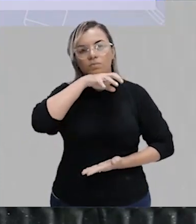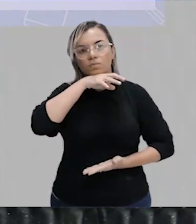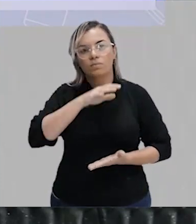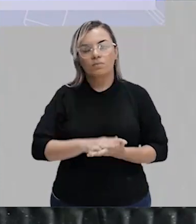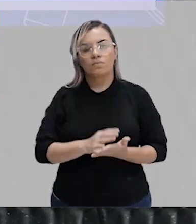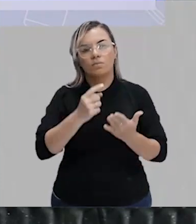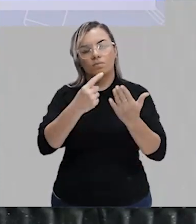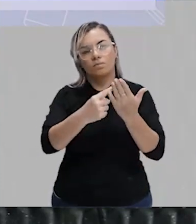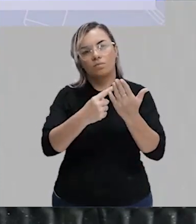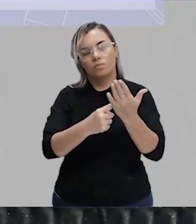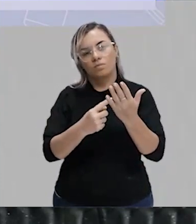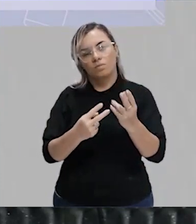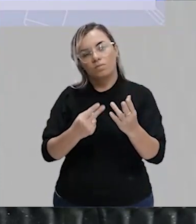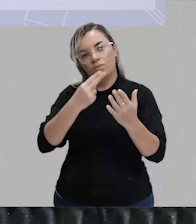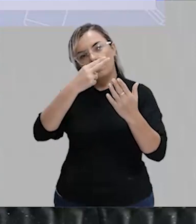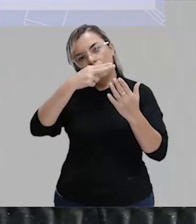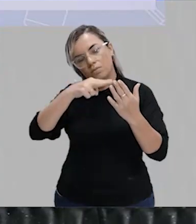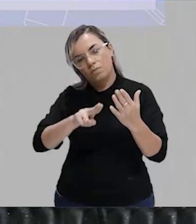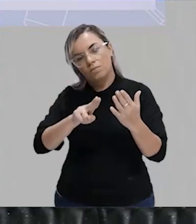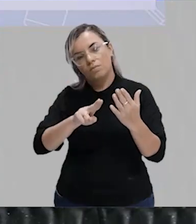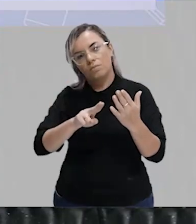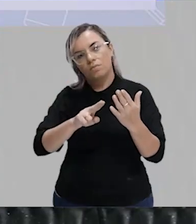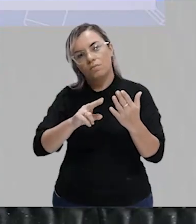são classificados, nesse caso, de